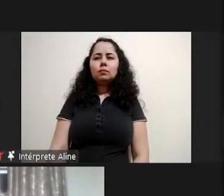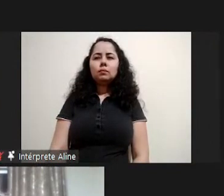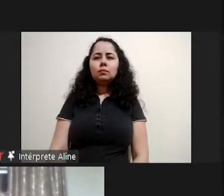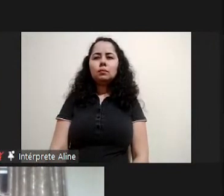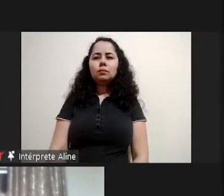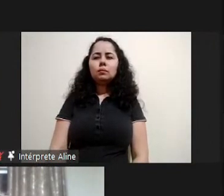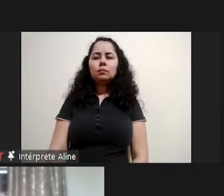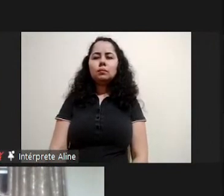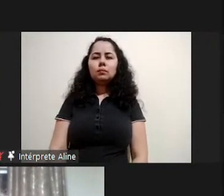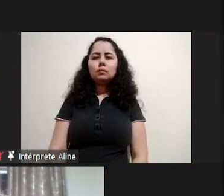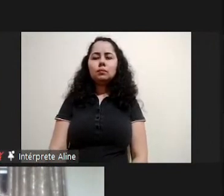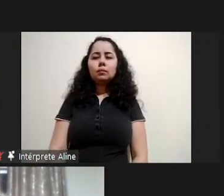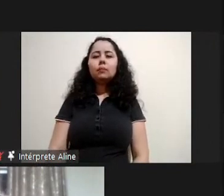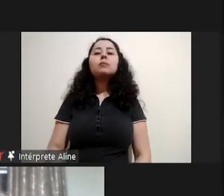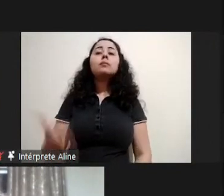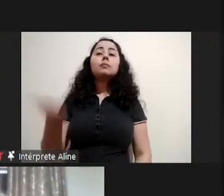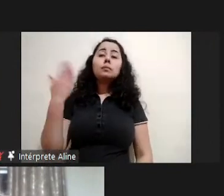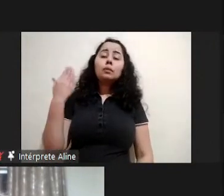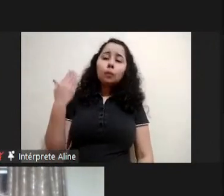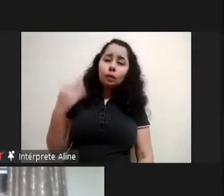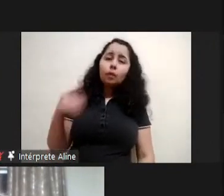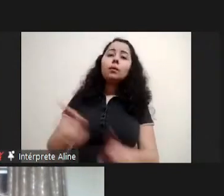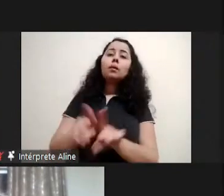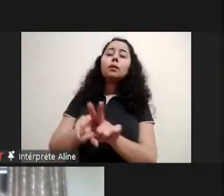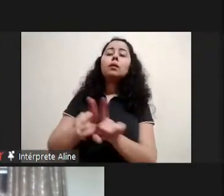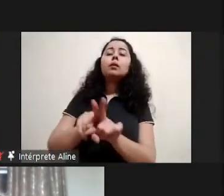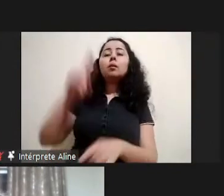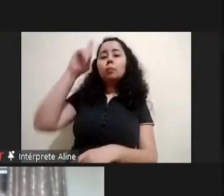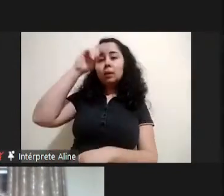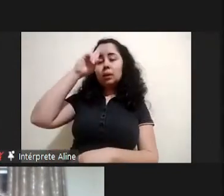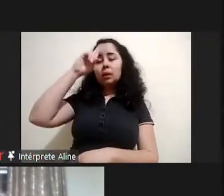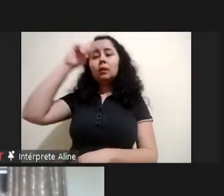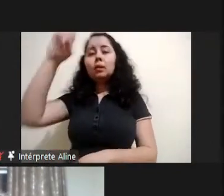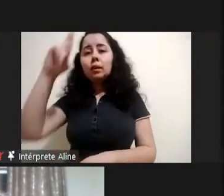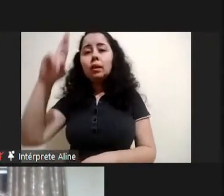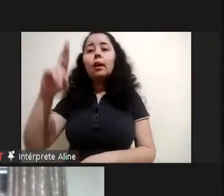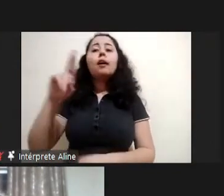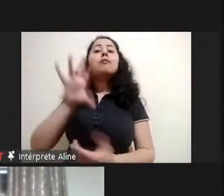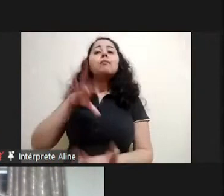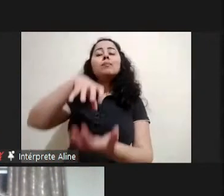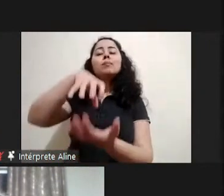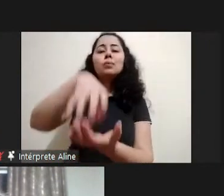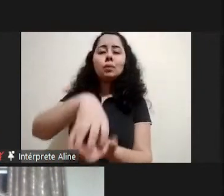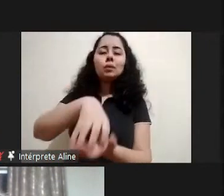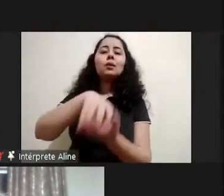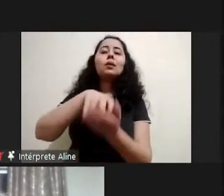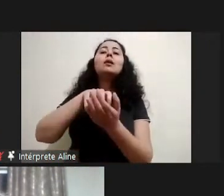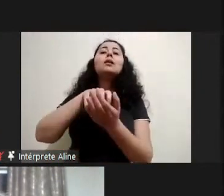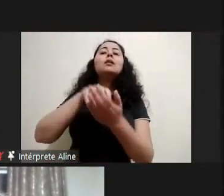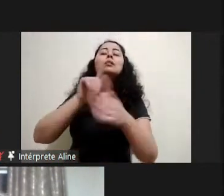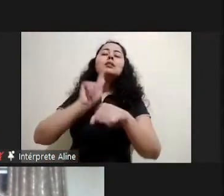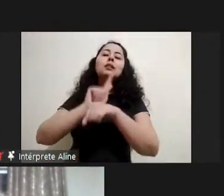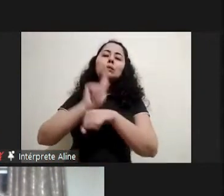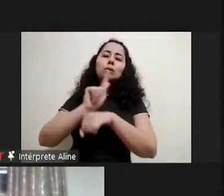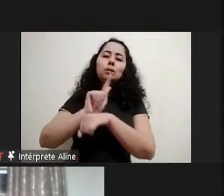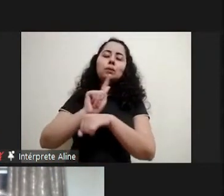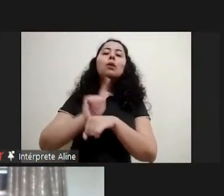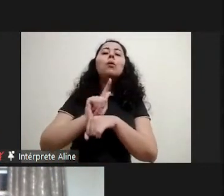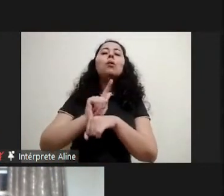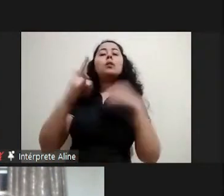Foi chefe de departamento e coordenador de colegiado de graduação em Ciências Contábeis da UFMG por 15